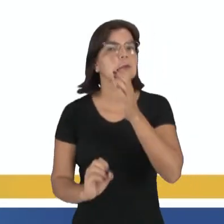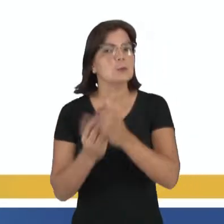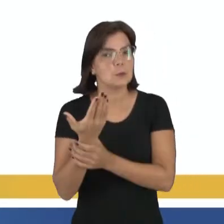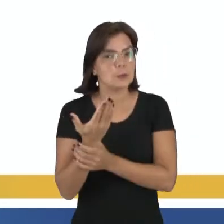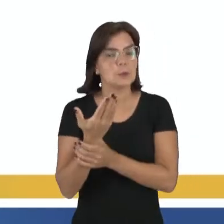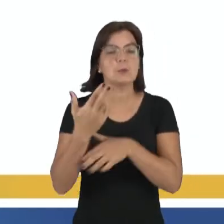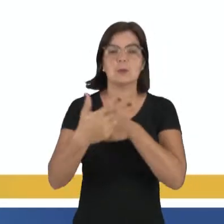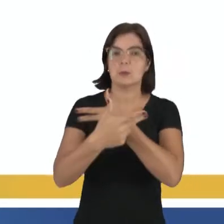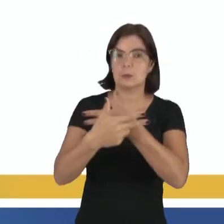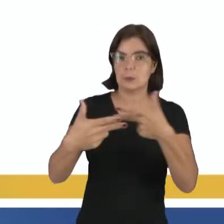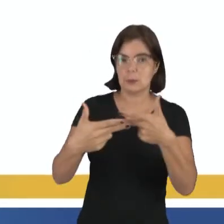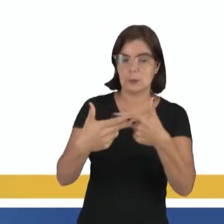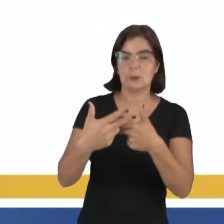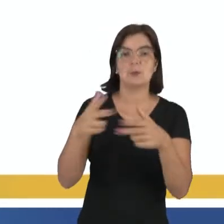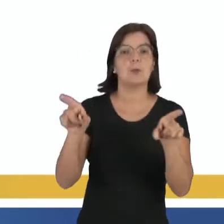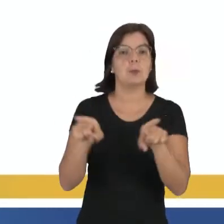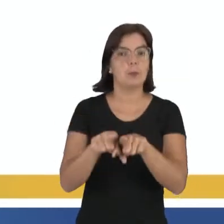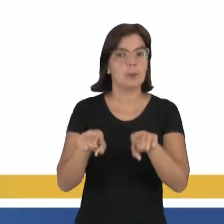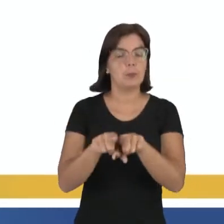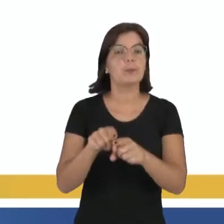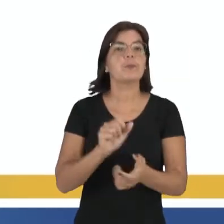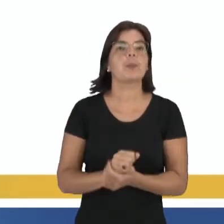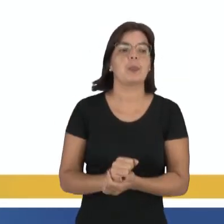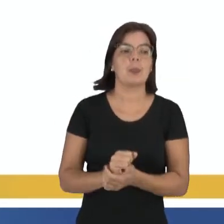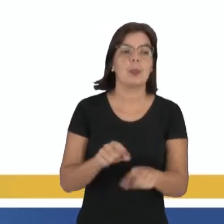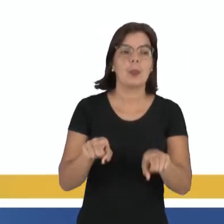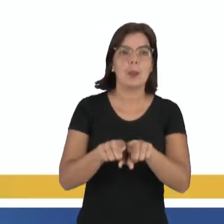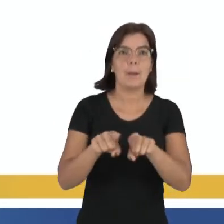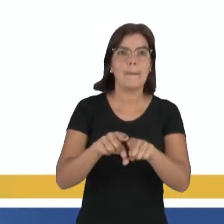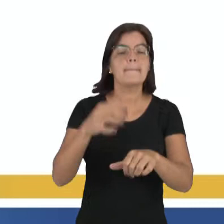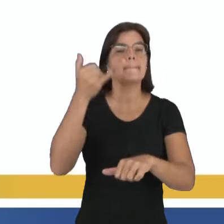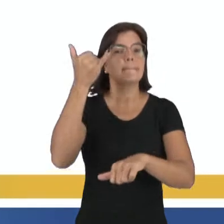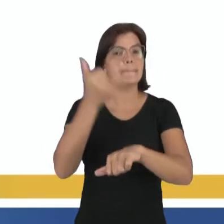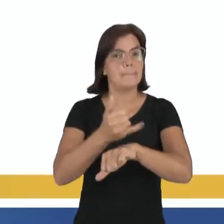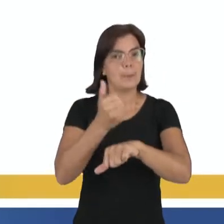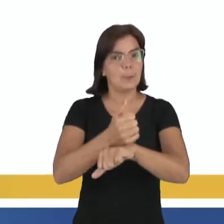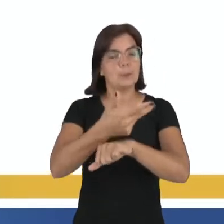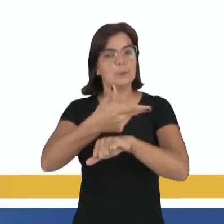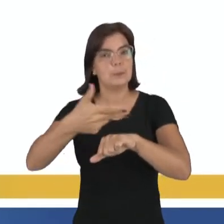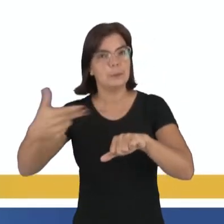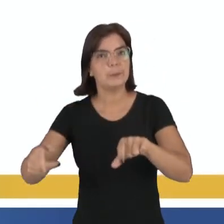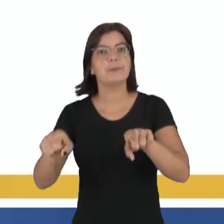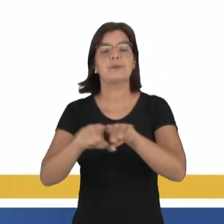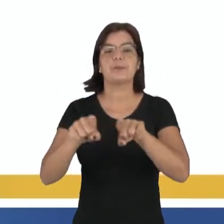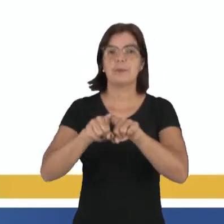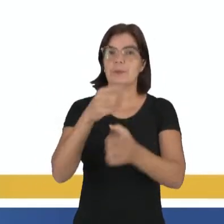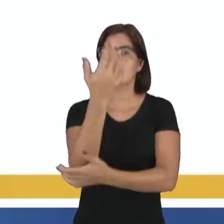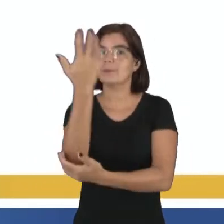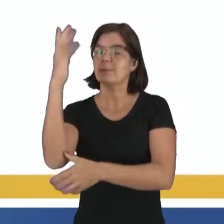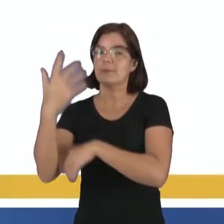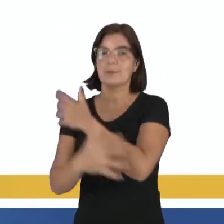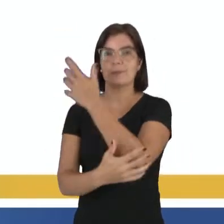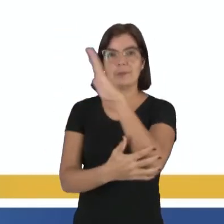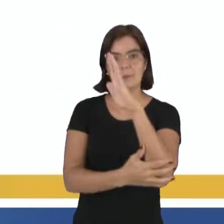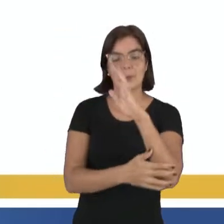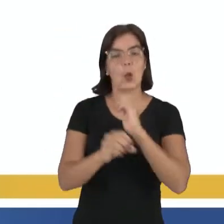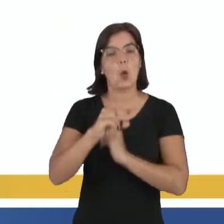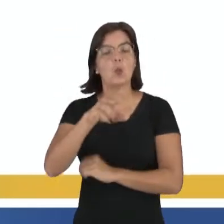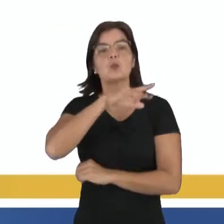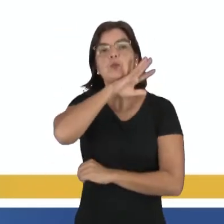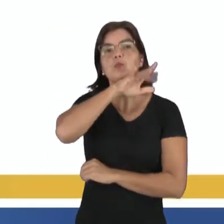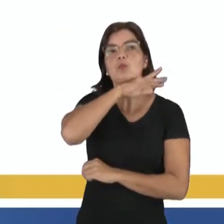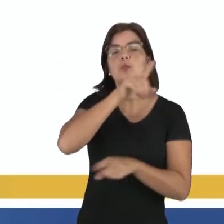origem dos recursos naturais, eles podem ser mineral, vegetal e animal. No mineral,